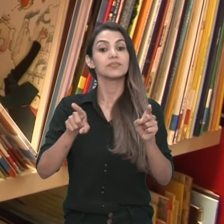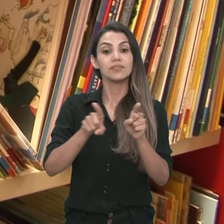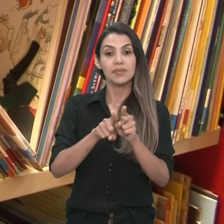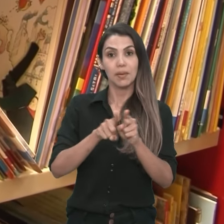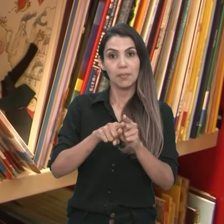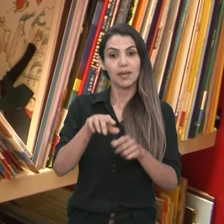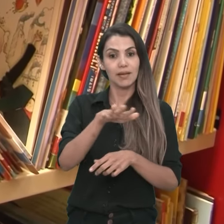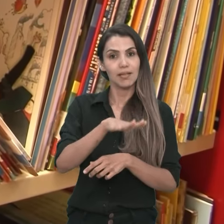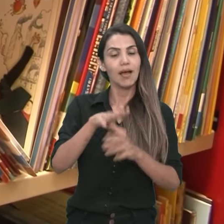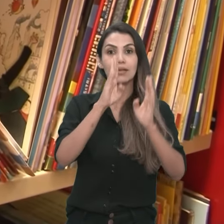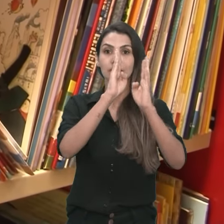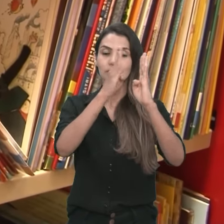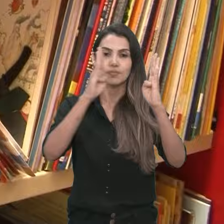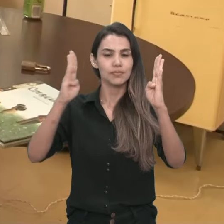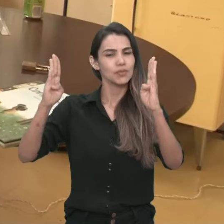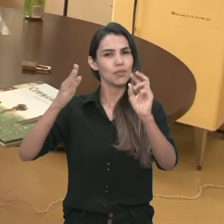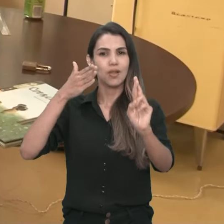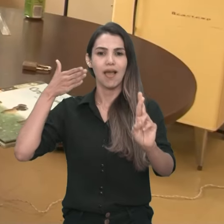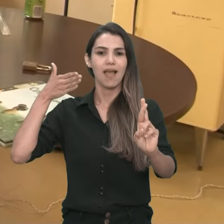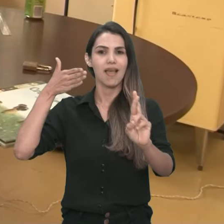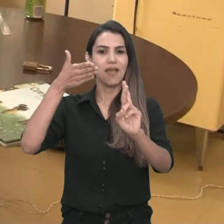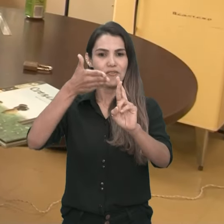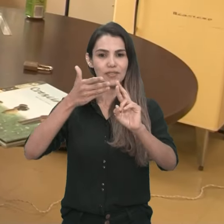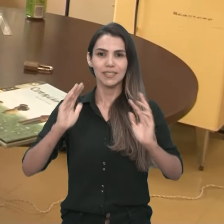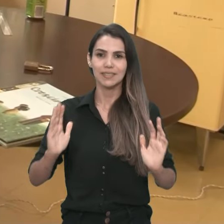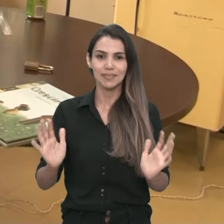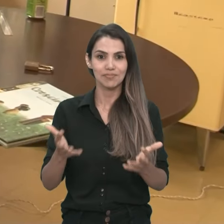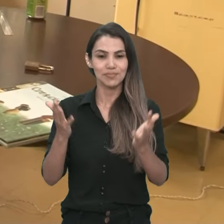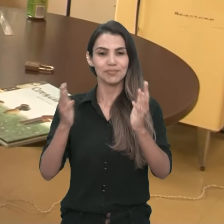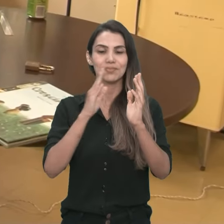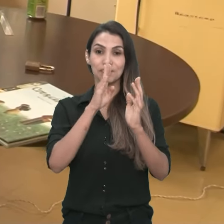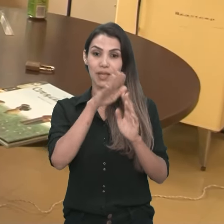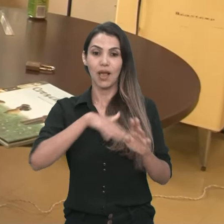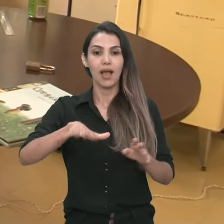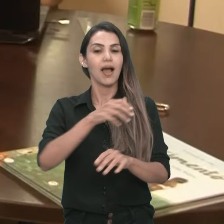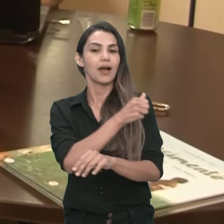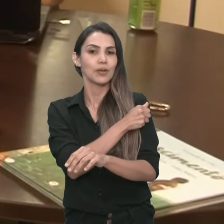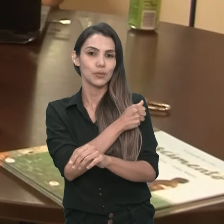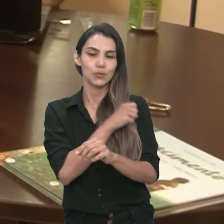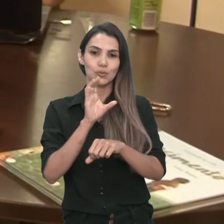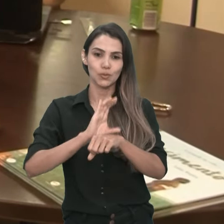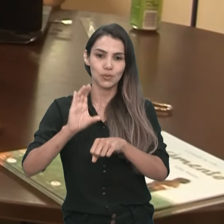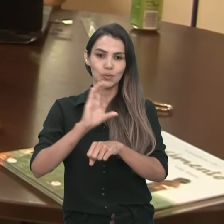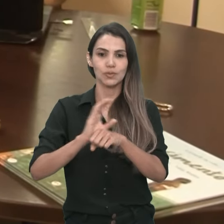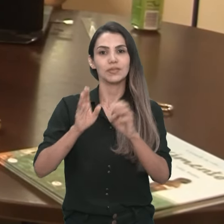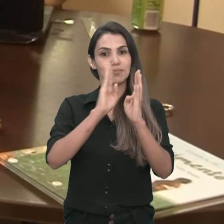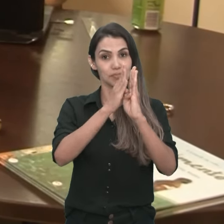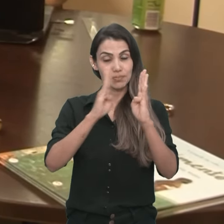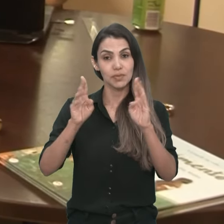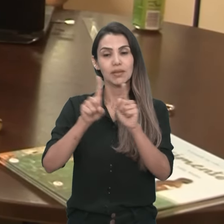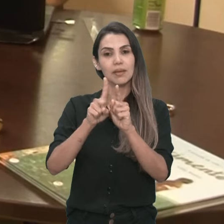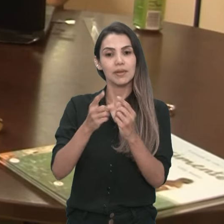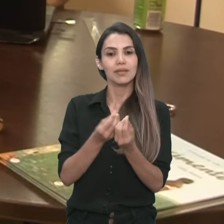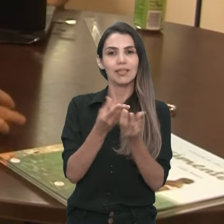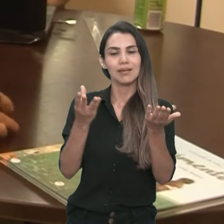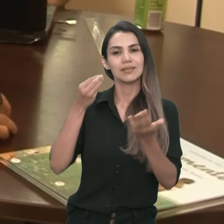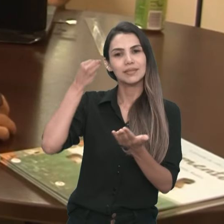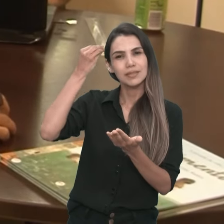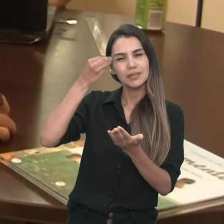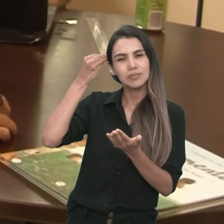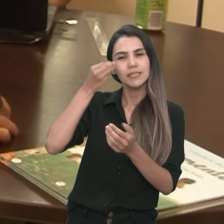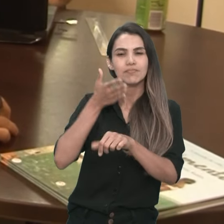como referência na formação dos Estudantes do curso de biblioteconomia oferecendo experiências práticas que